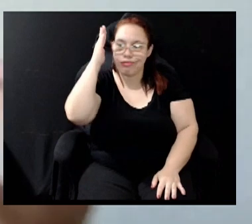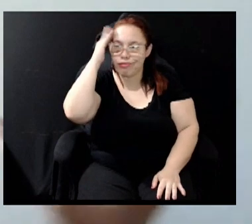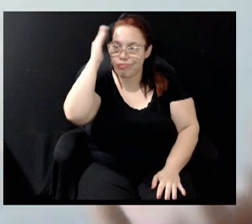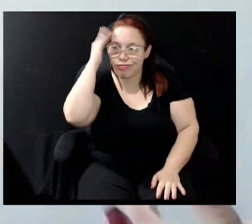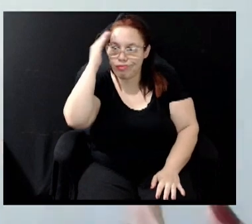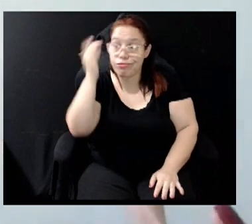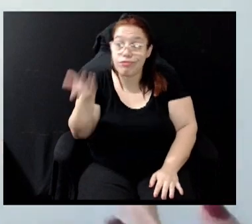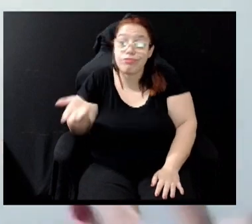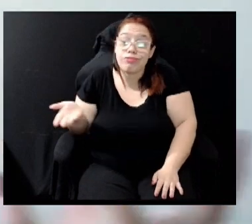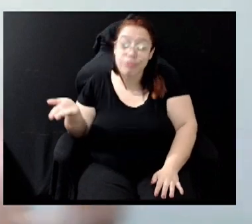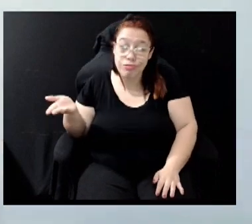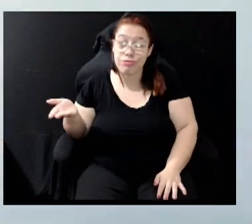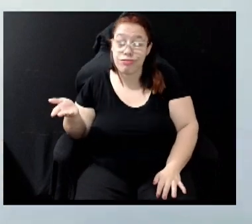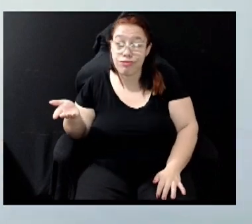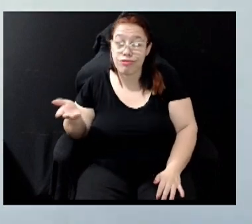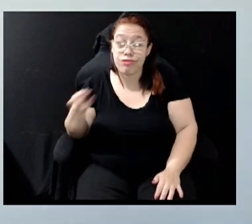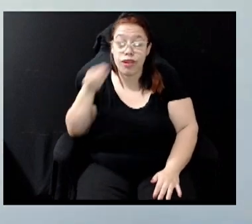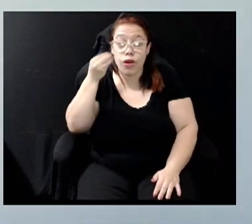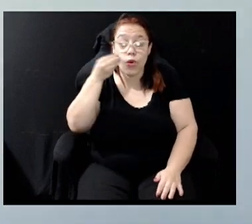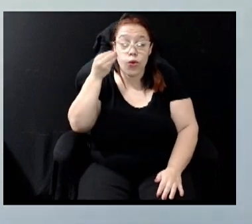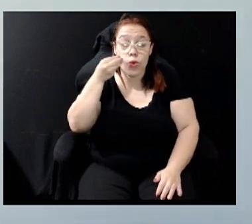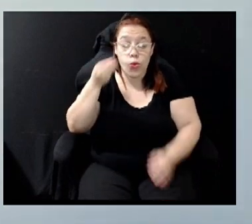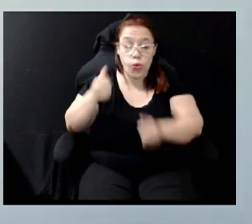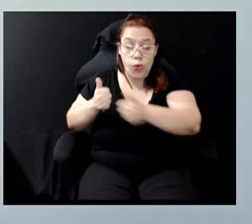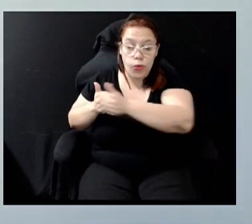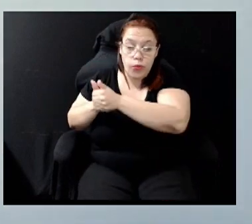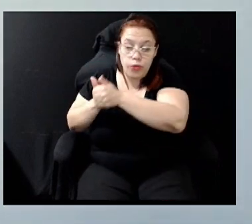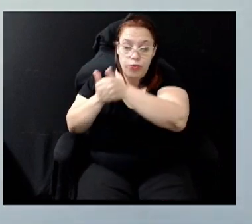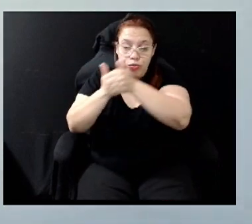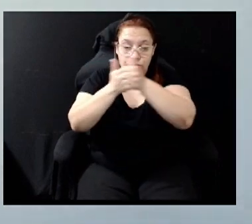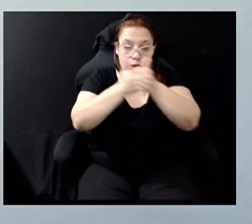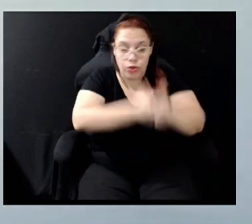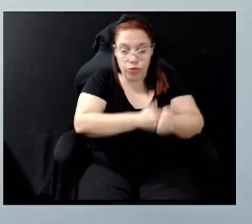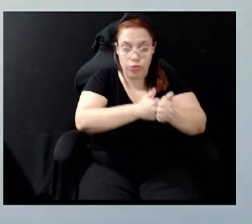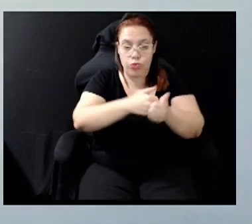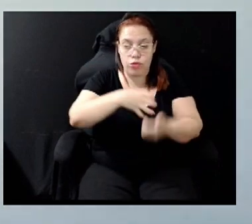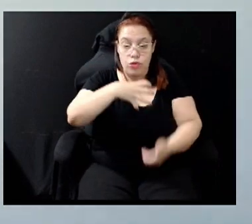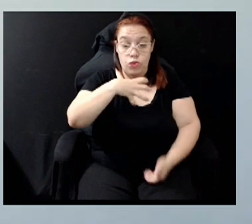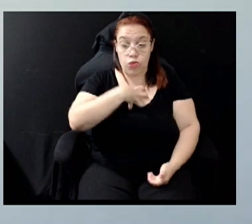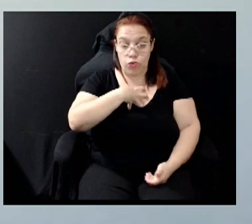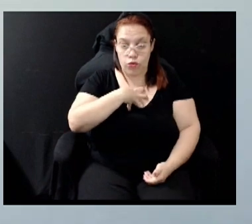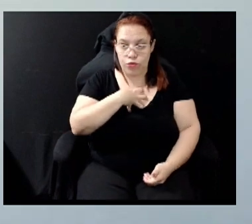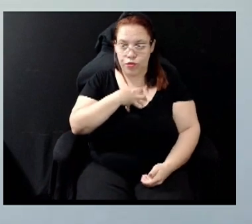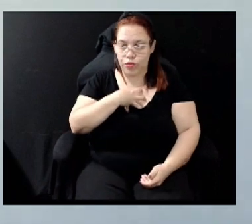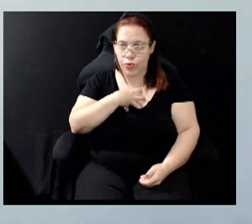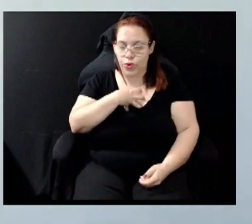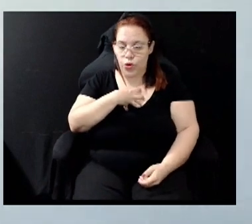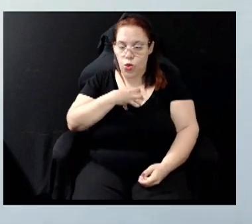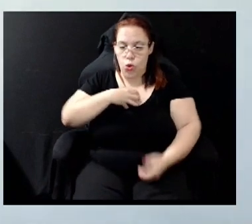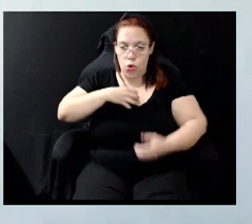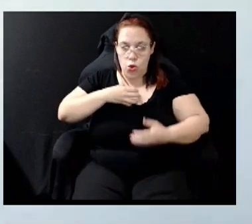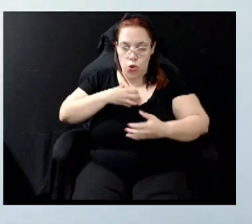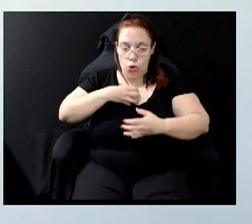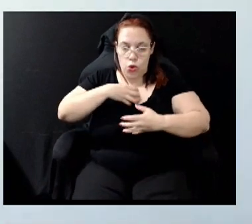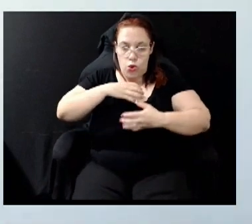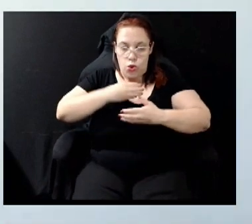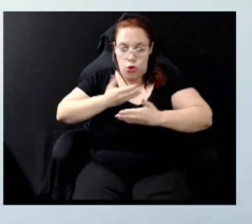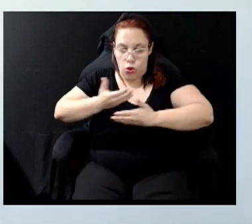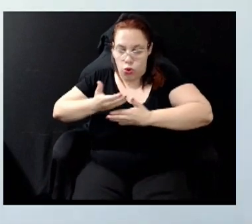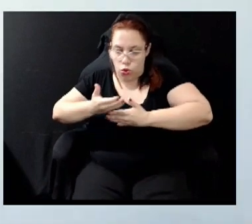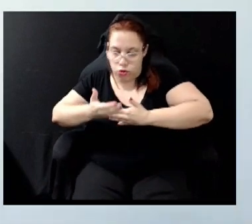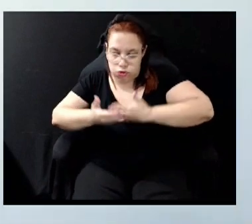E a experiência, ela vem acompanhada de uma emoção. Então, na hora que se transmite isso, né, para